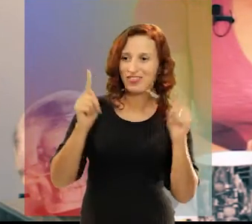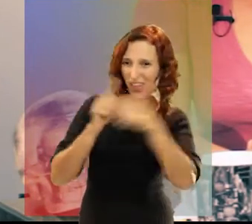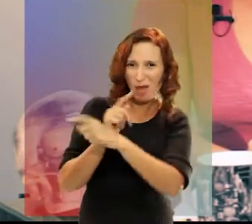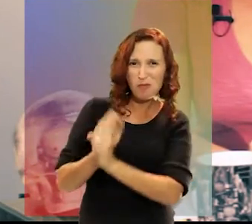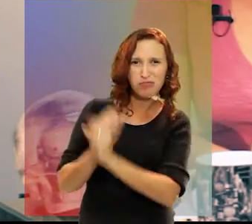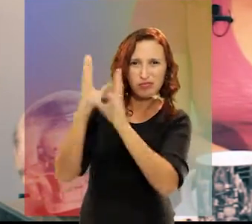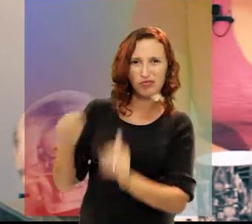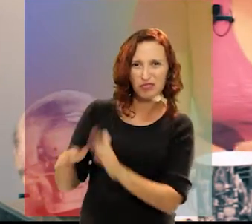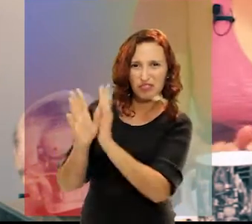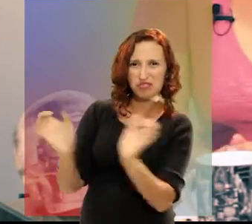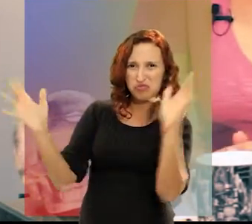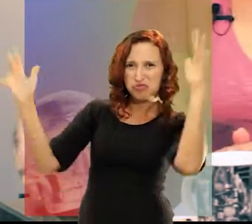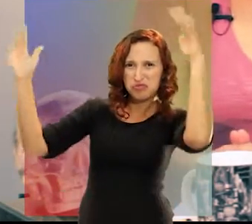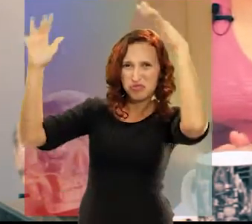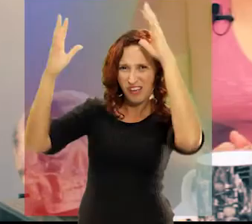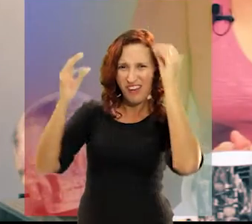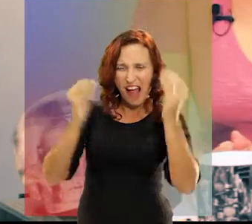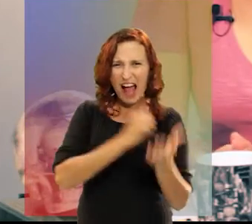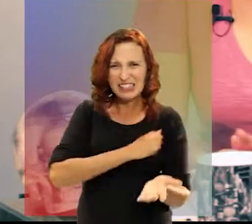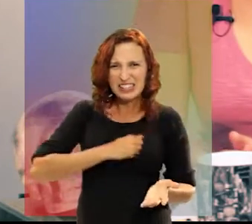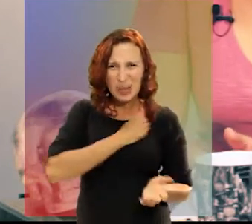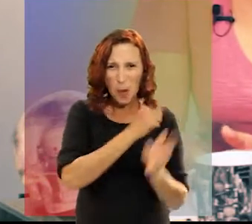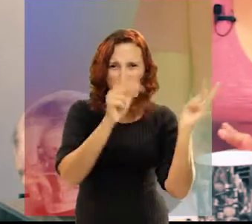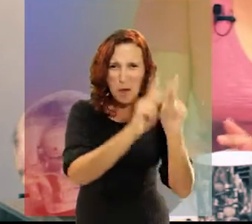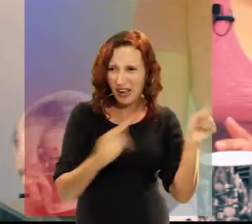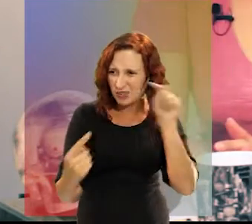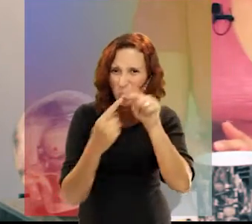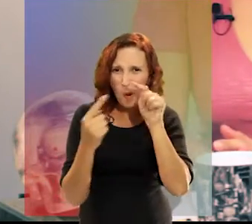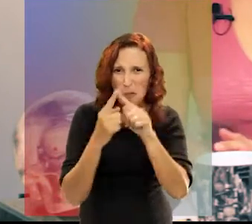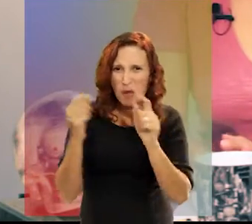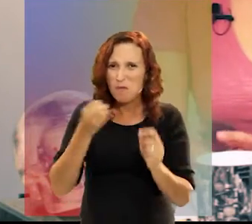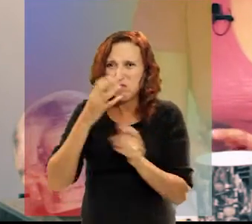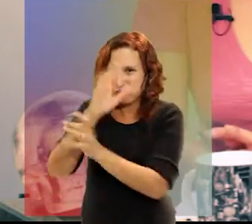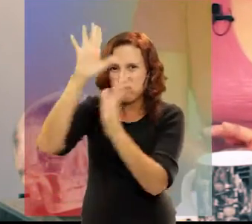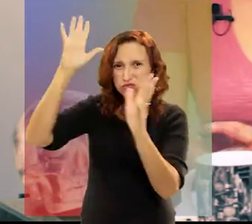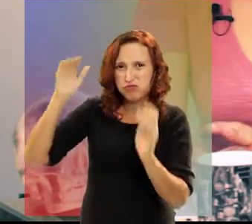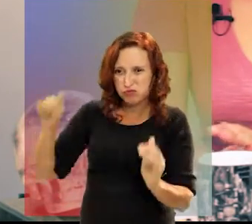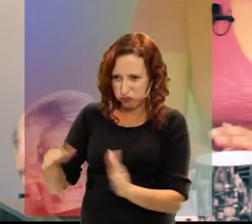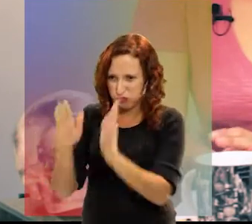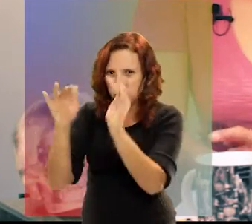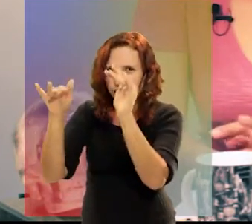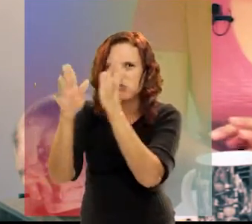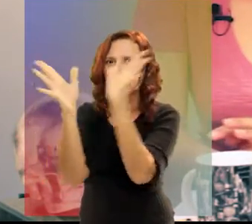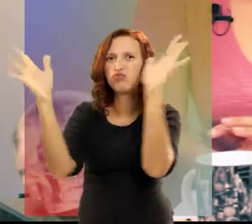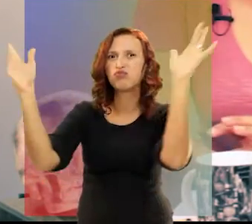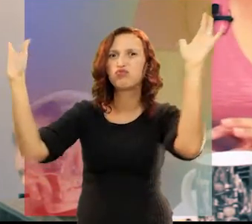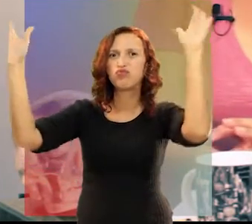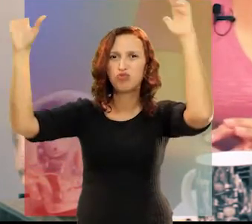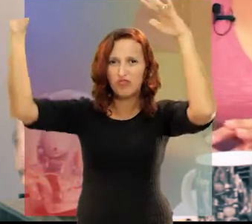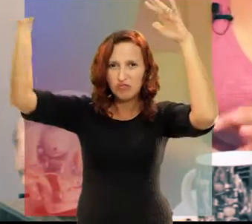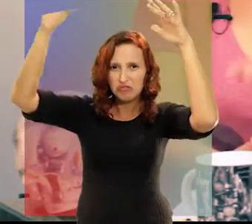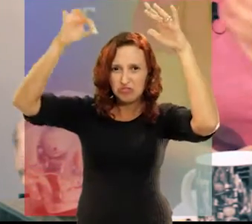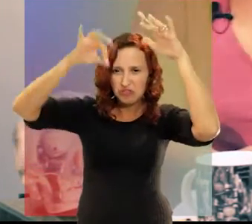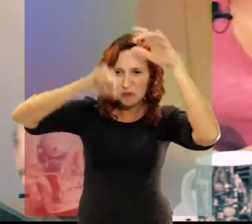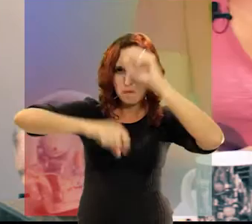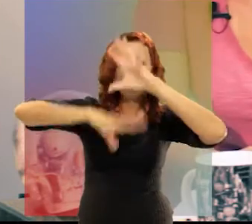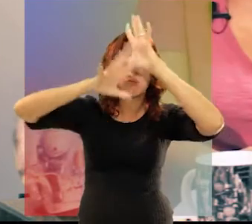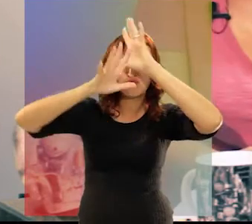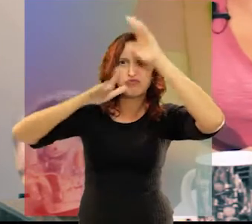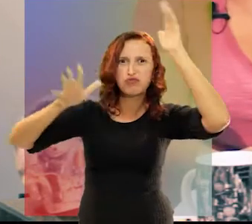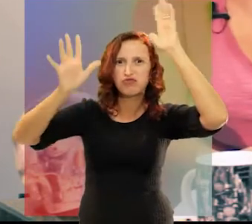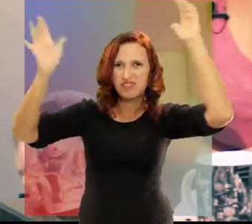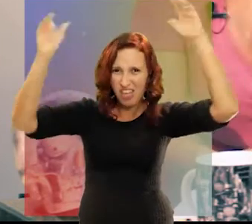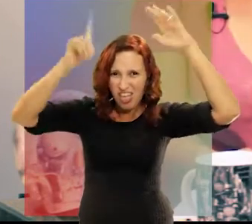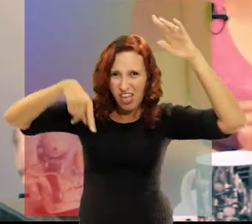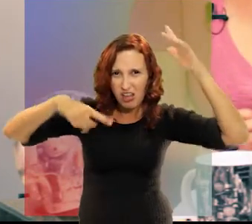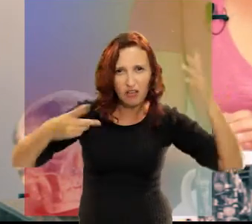atômica. Tipo, a ação de paz para parar a guerra é a coisa mais escrota que a gente já fez com a humanidade,